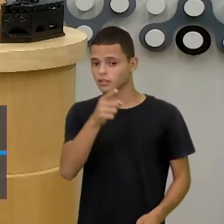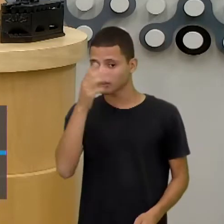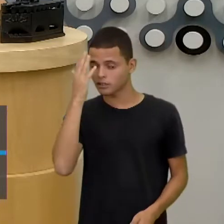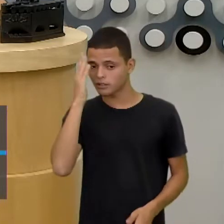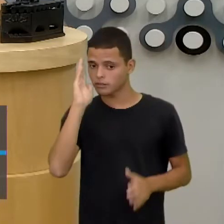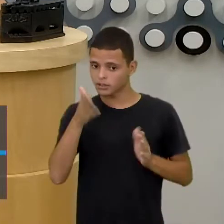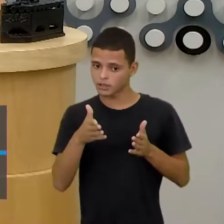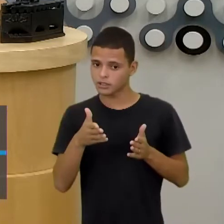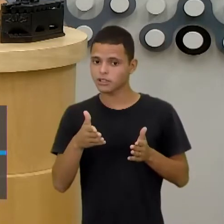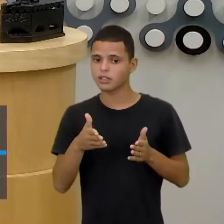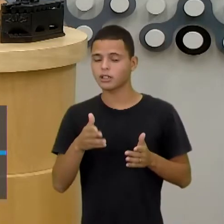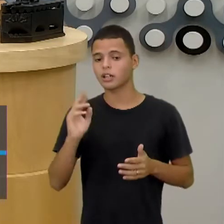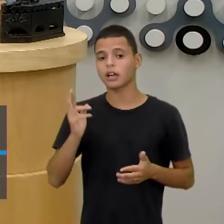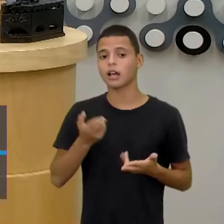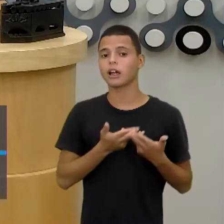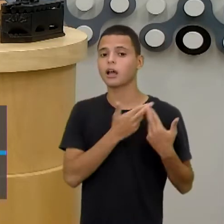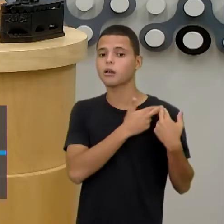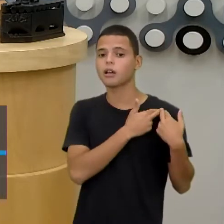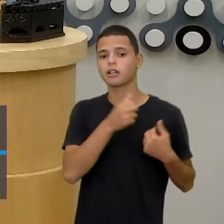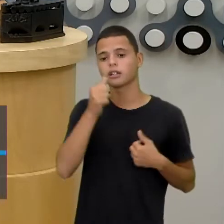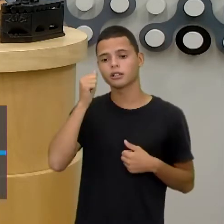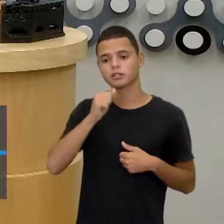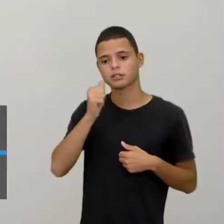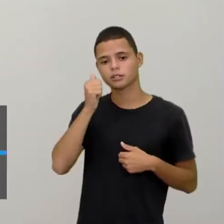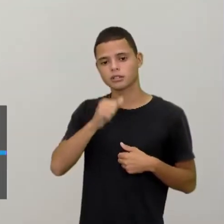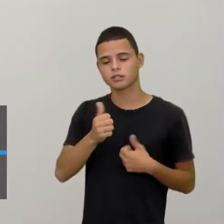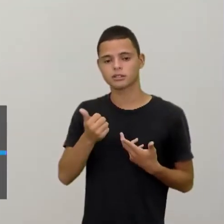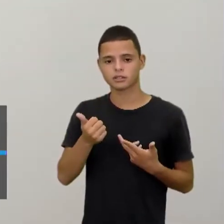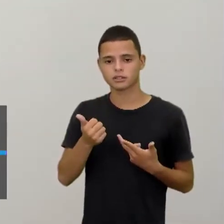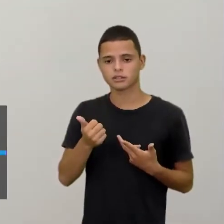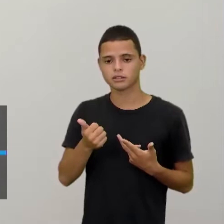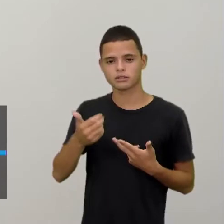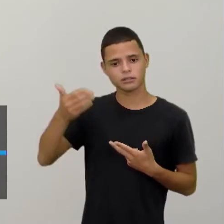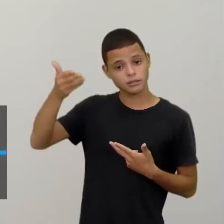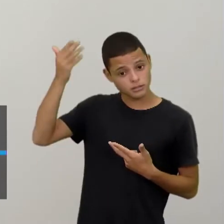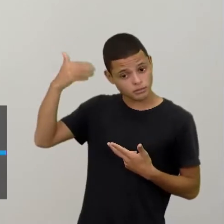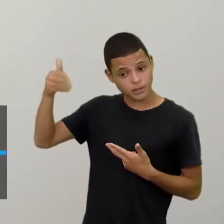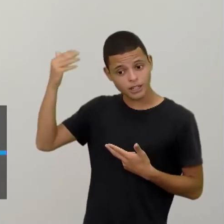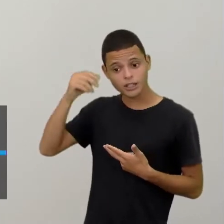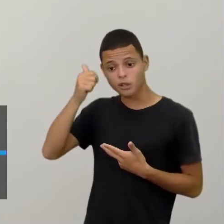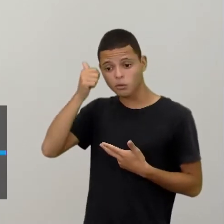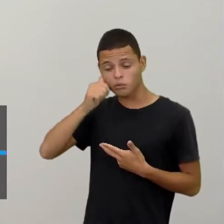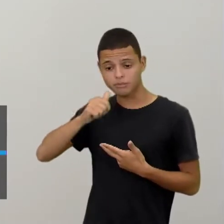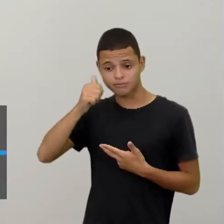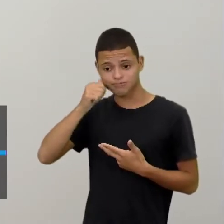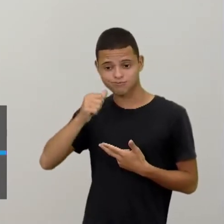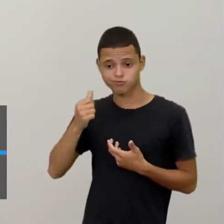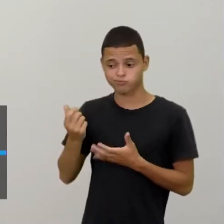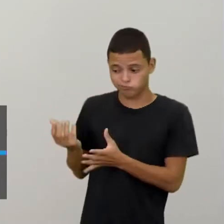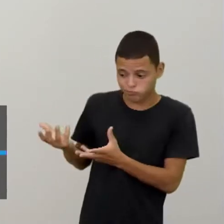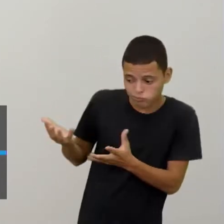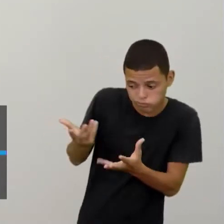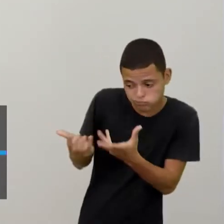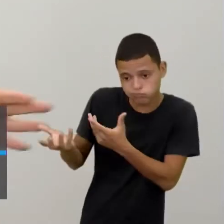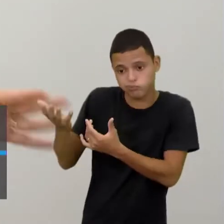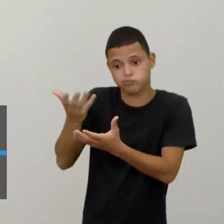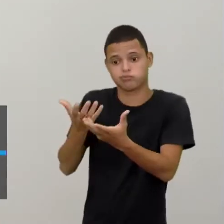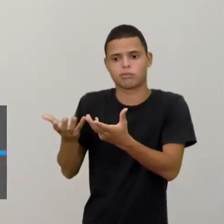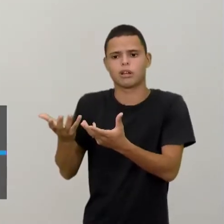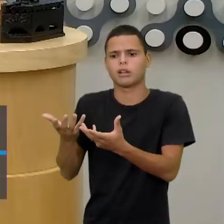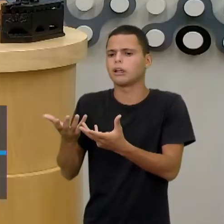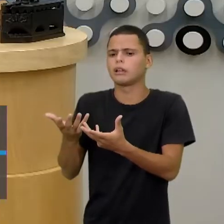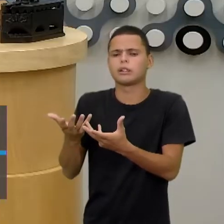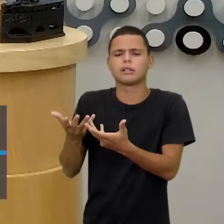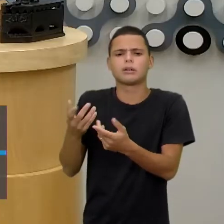da mulher. Se eles estavam queimando mulheres na fogueira, então, Sim. imagina qual era o papel das mulheres, né? E para que